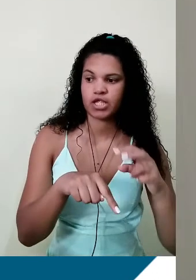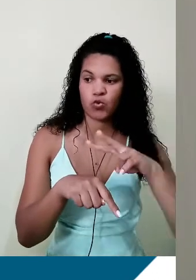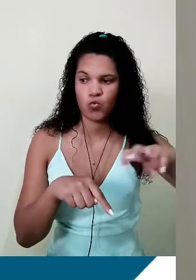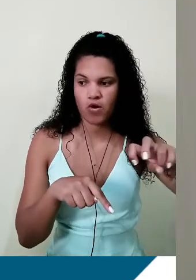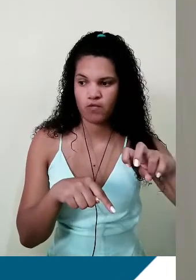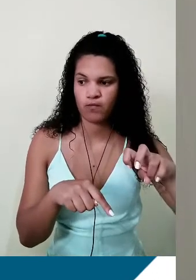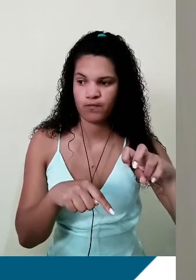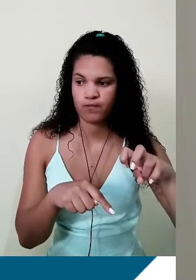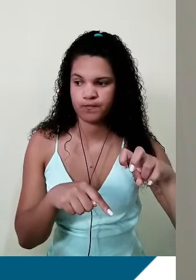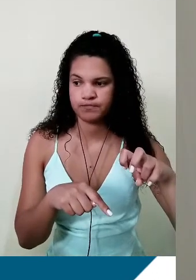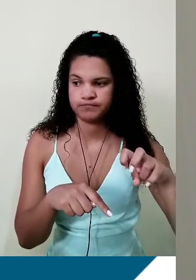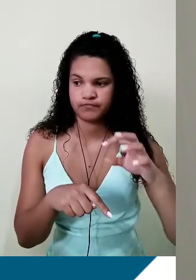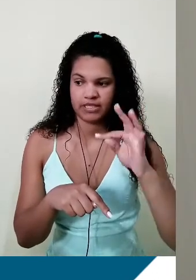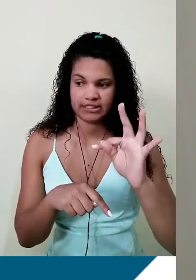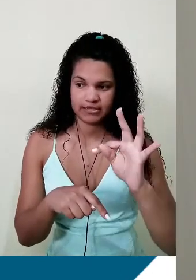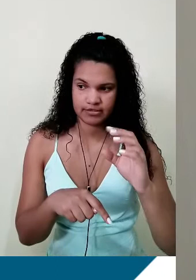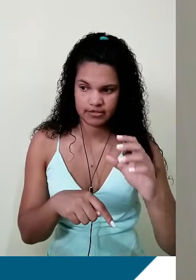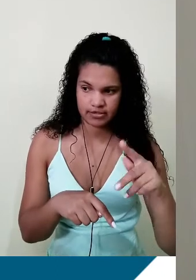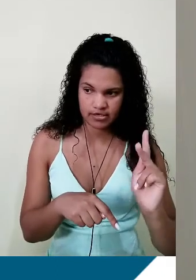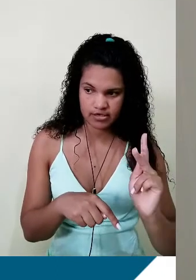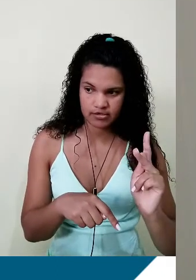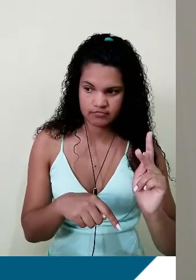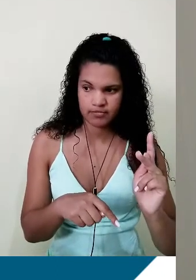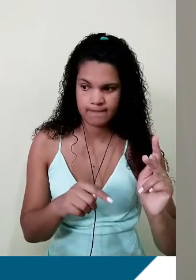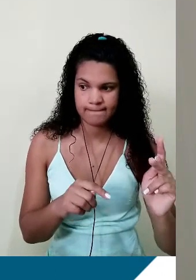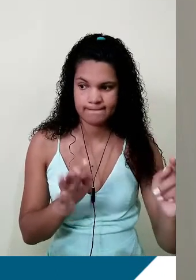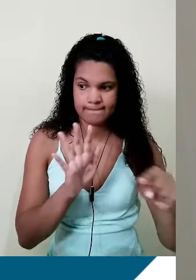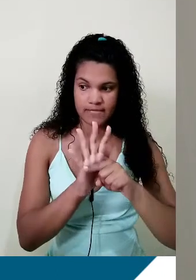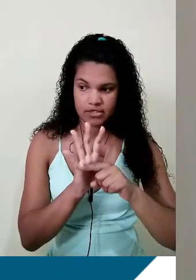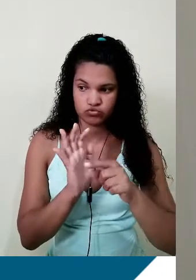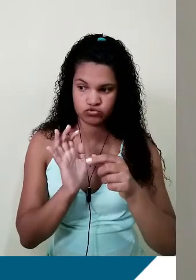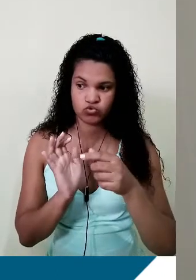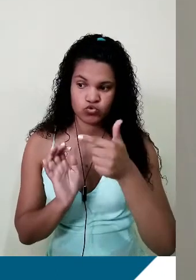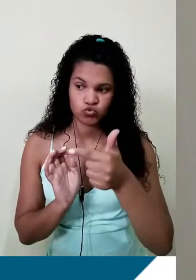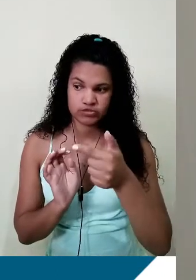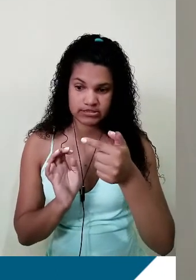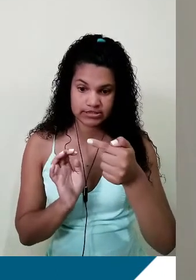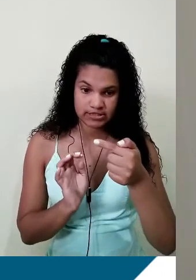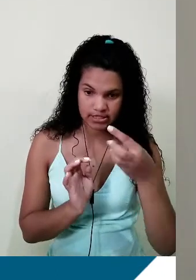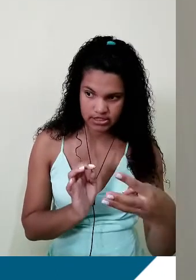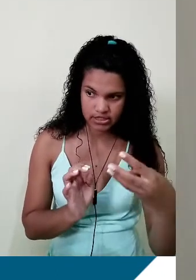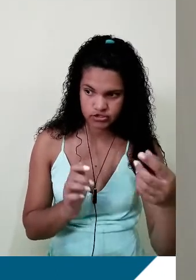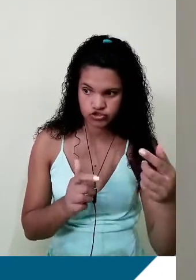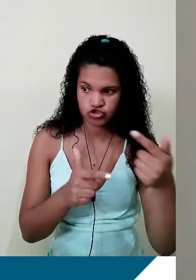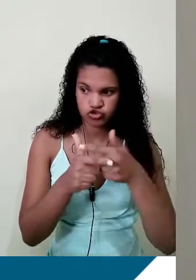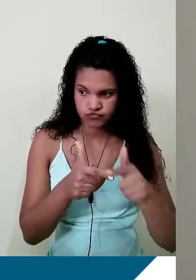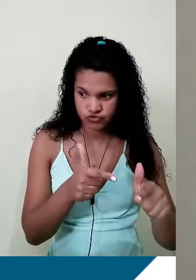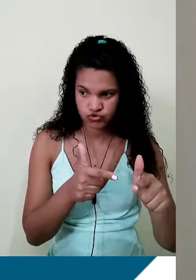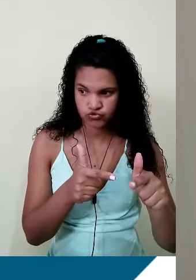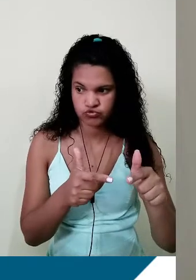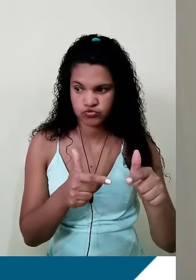a TK menos 273 divididos por